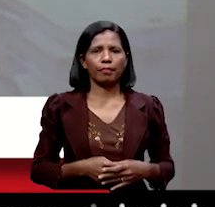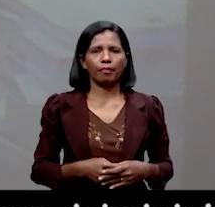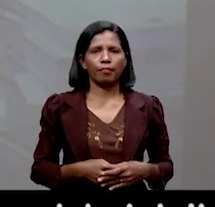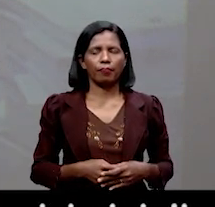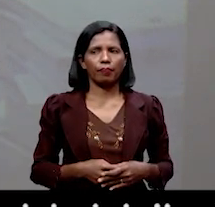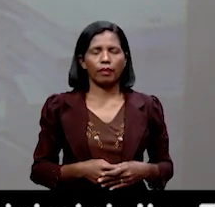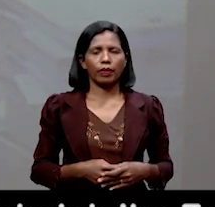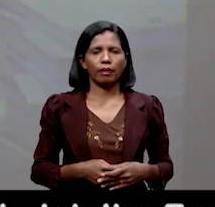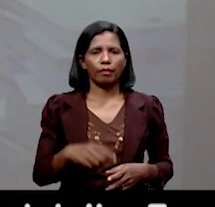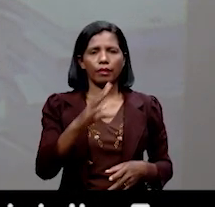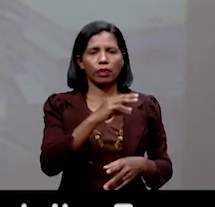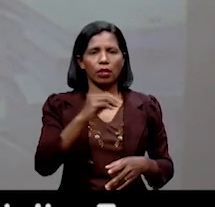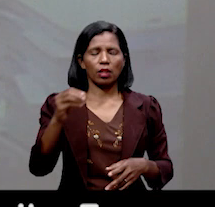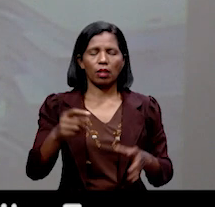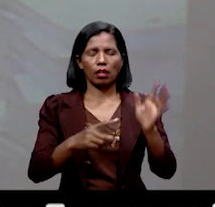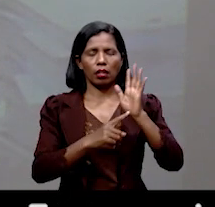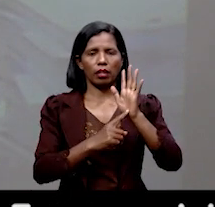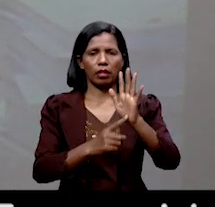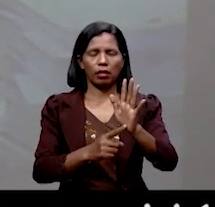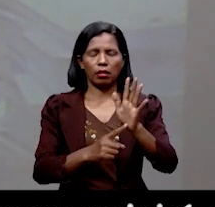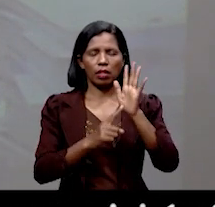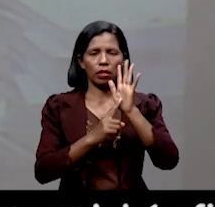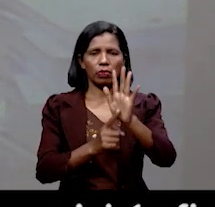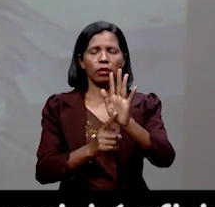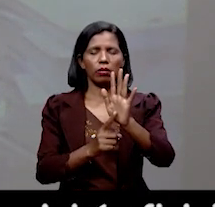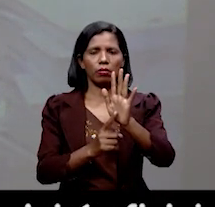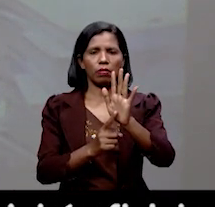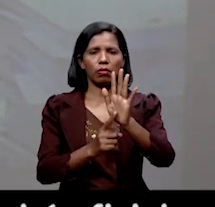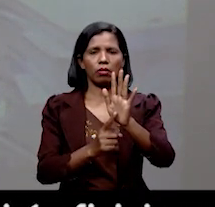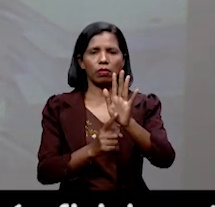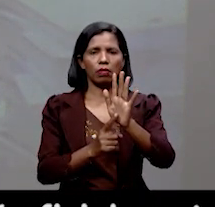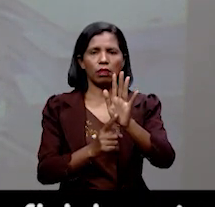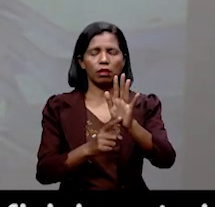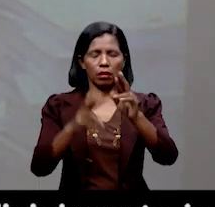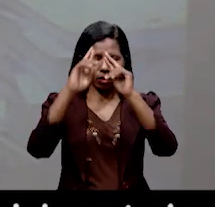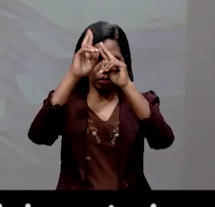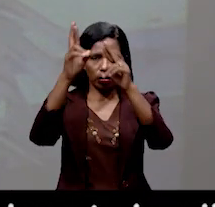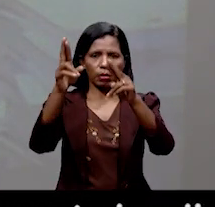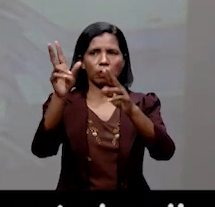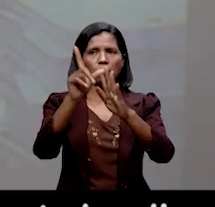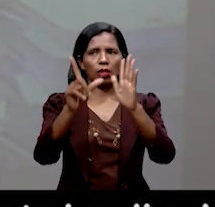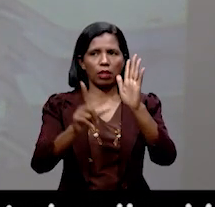o base vai a princípio transparência, respeito da lei,